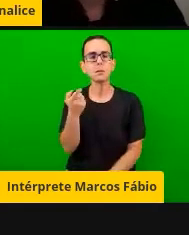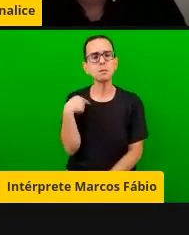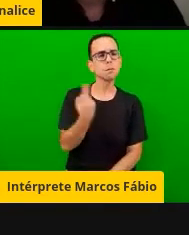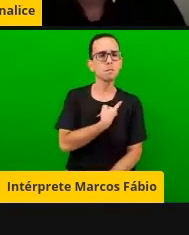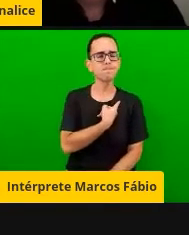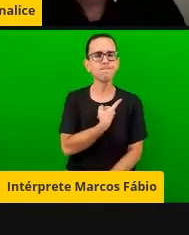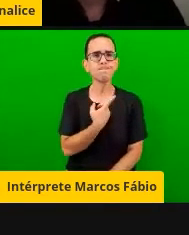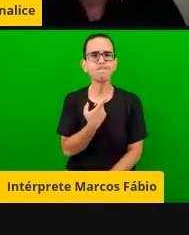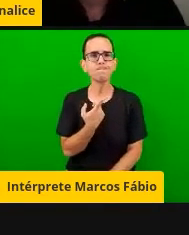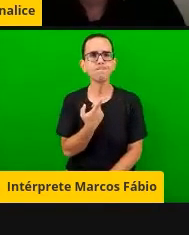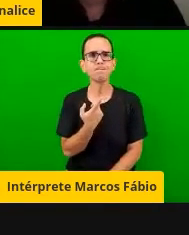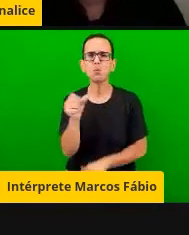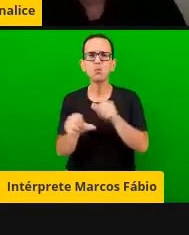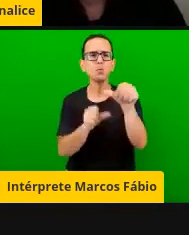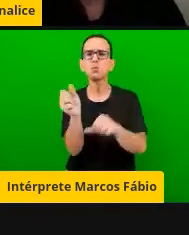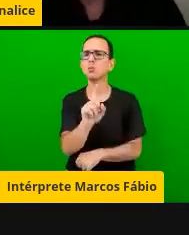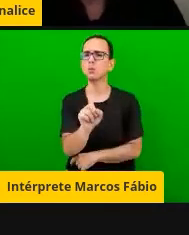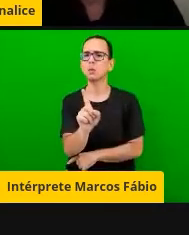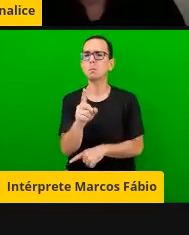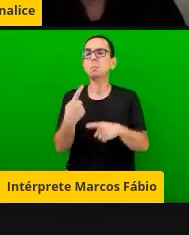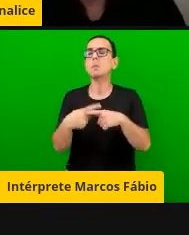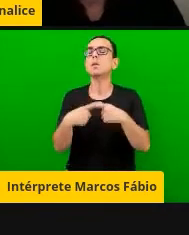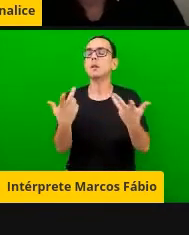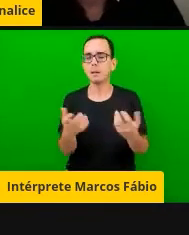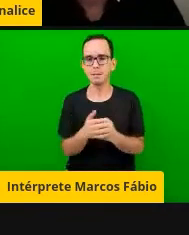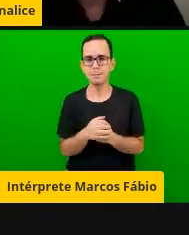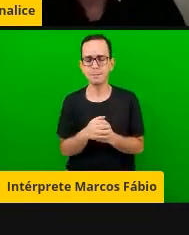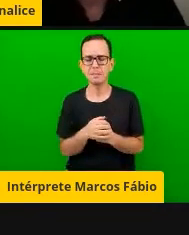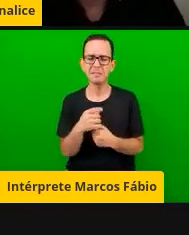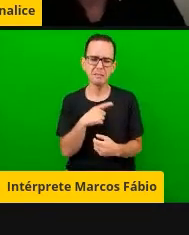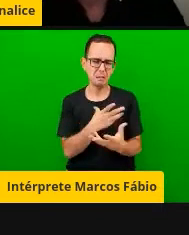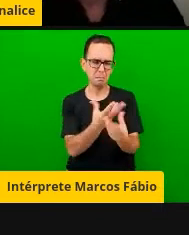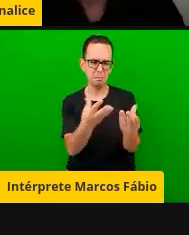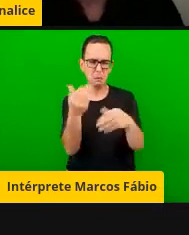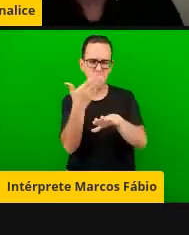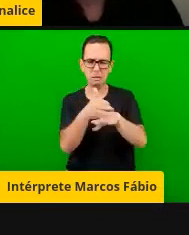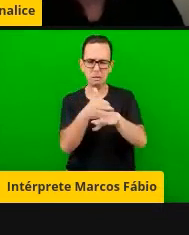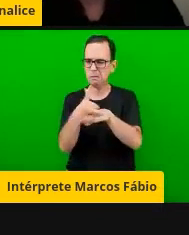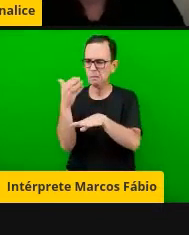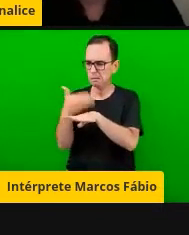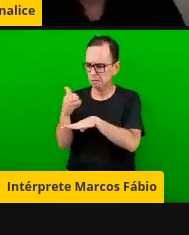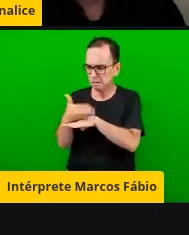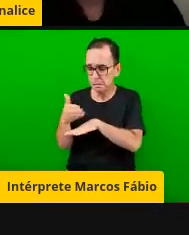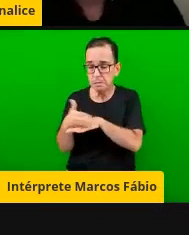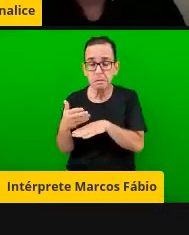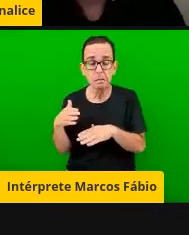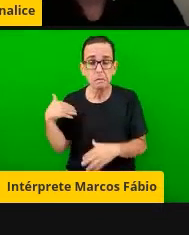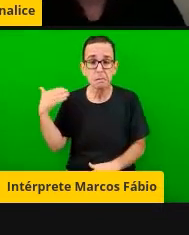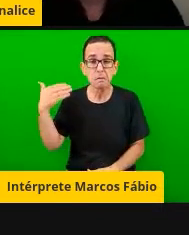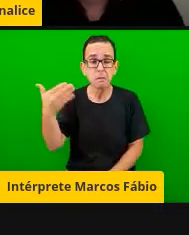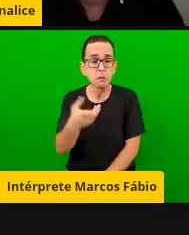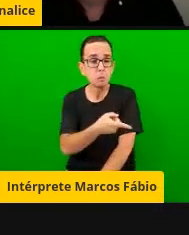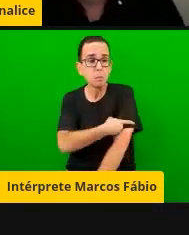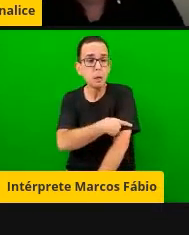não modificou. Por quê? Já achamos que tem bastante habilidades, né, ao longo do primeiro ao 9º